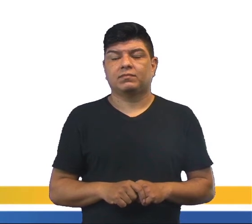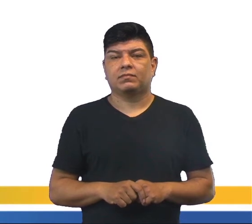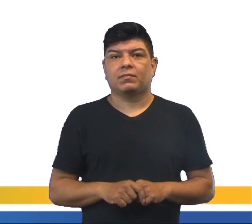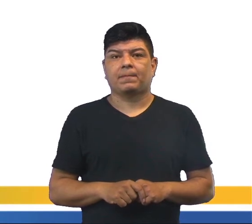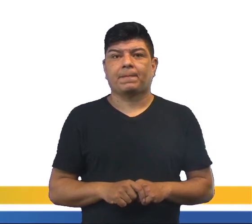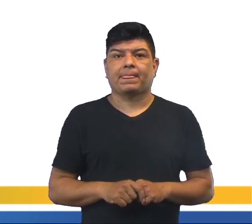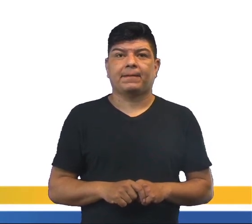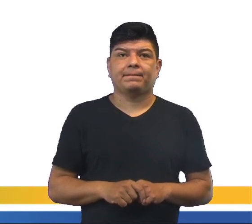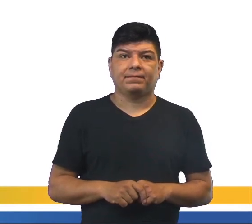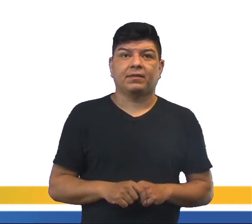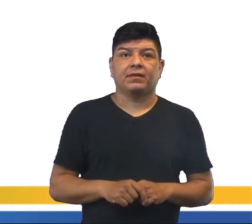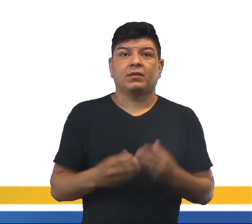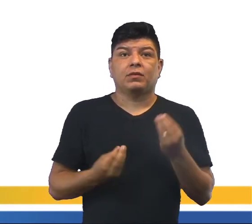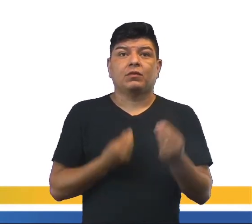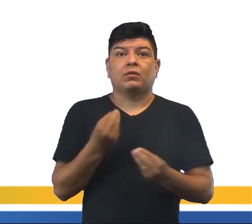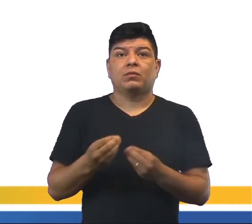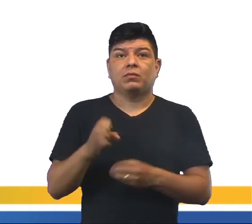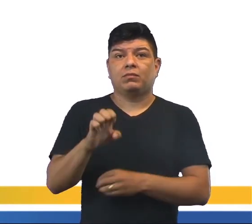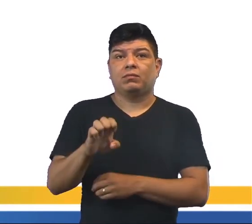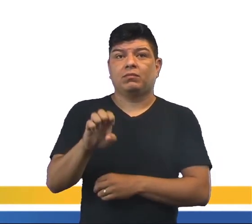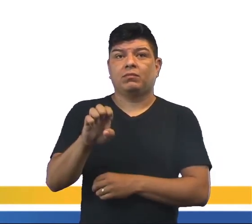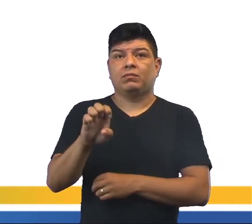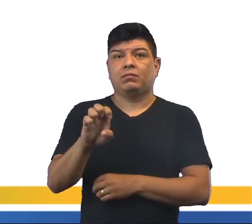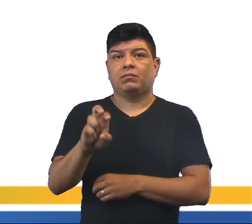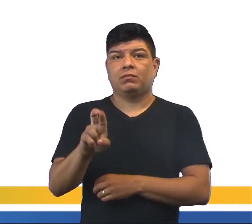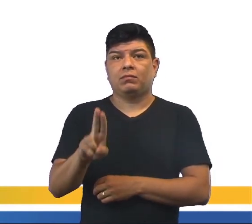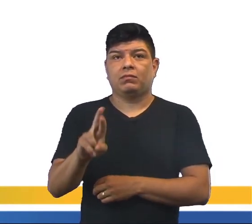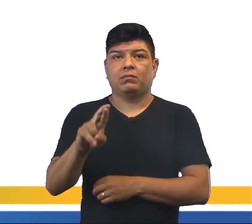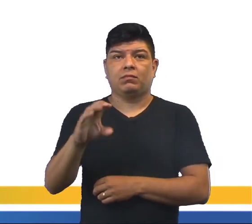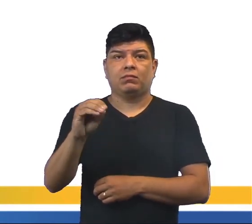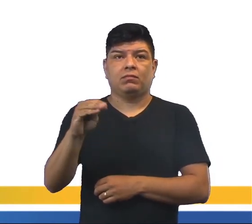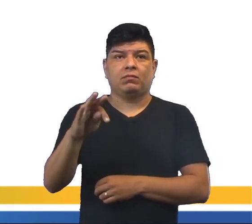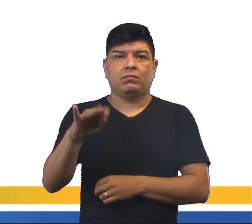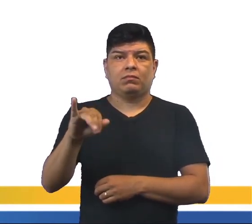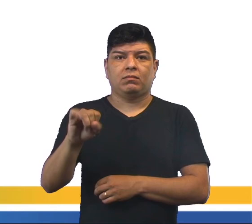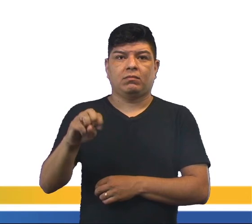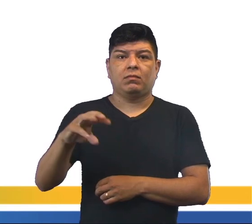Como o eurocentrismo faz parte de nossas vidas?